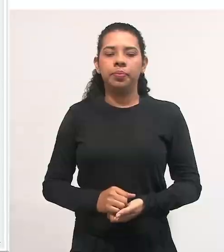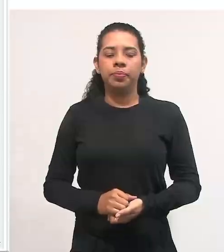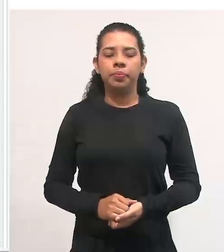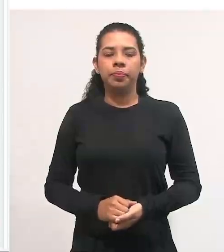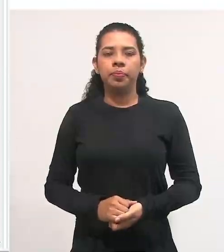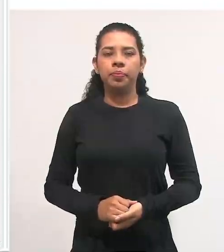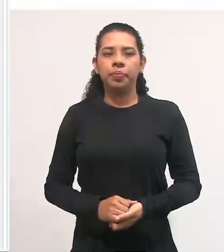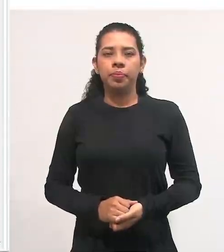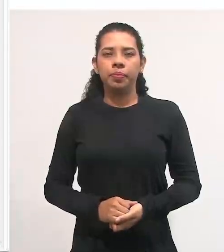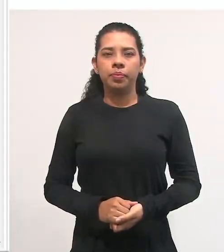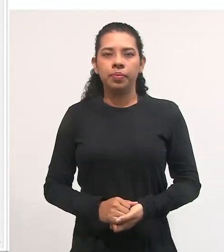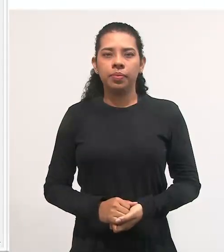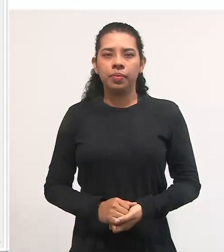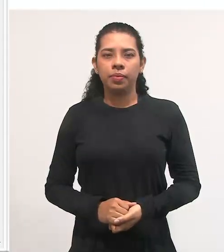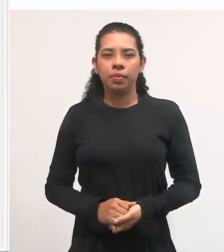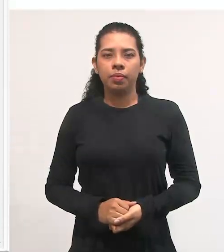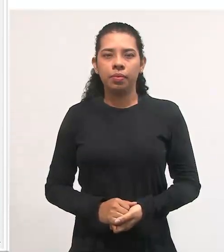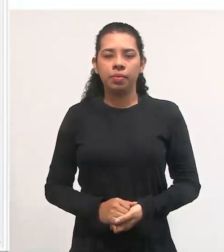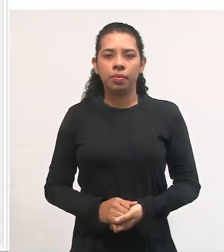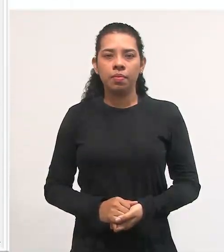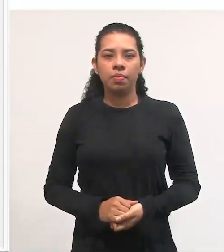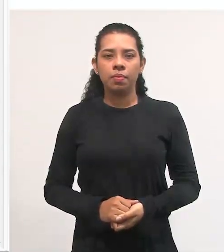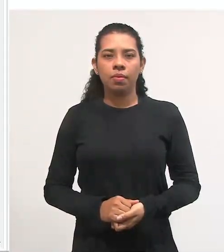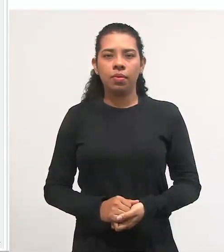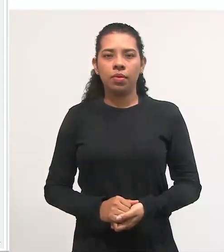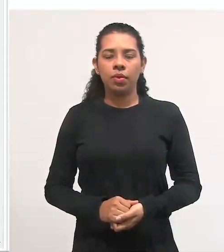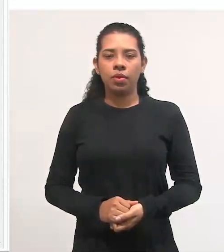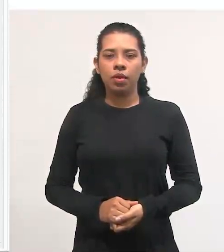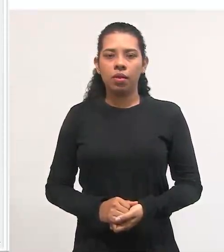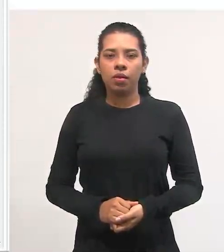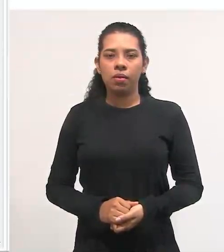cadê nosso artigo 27?